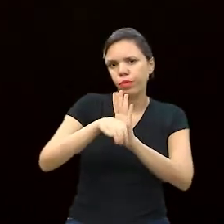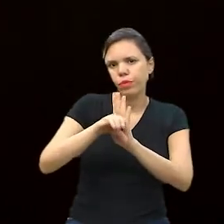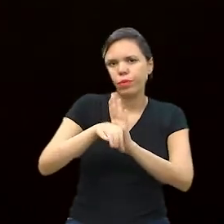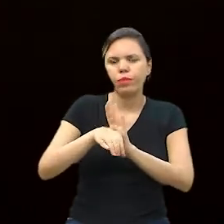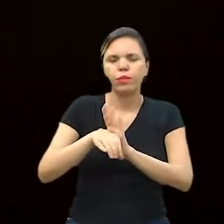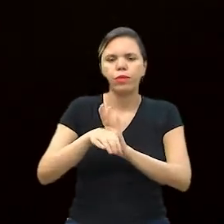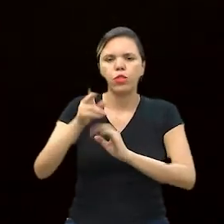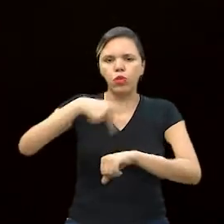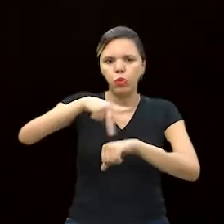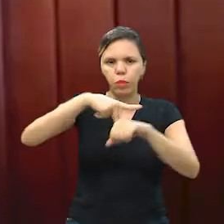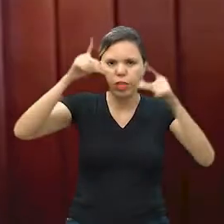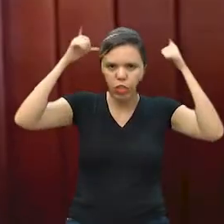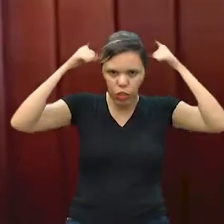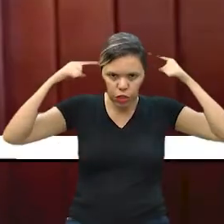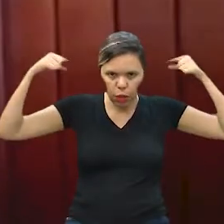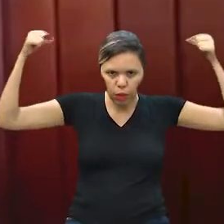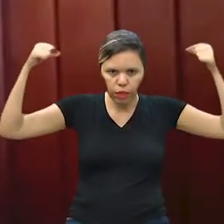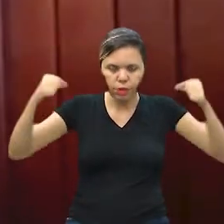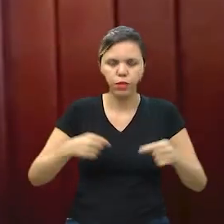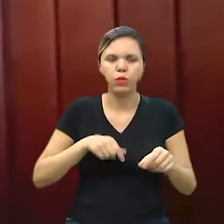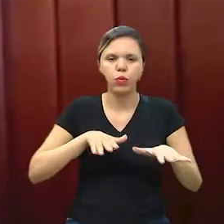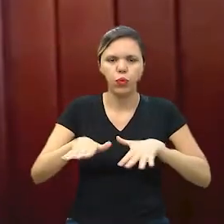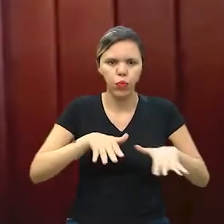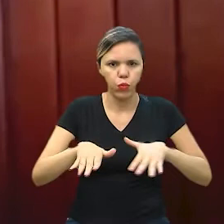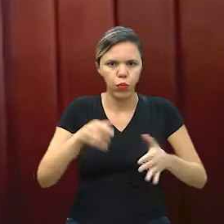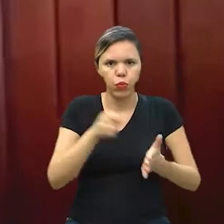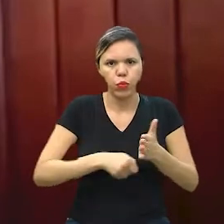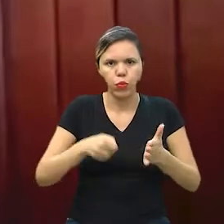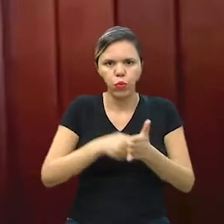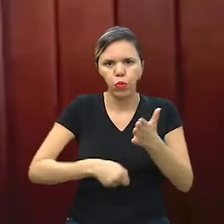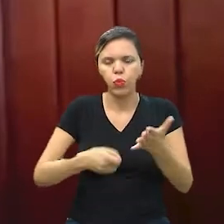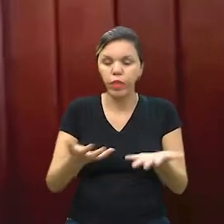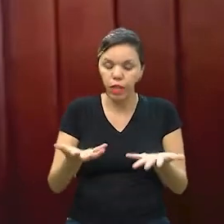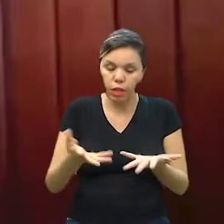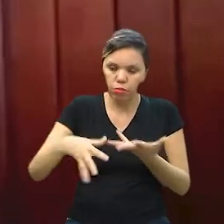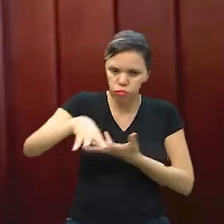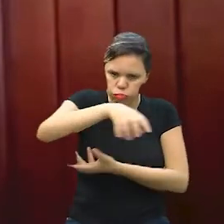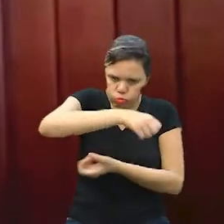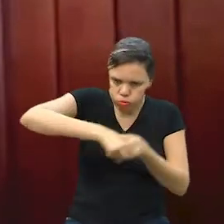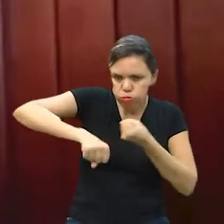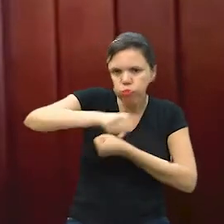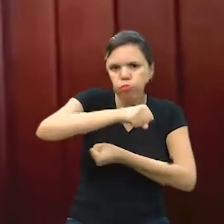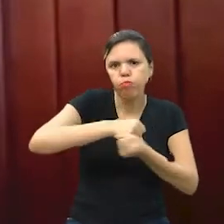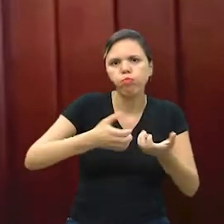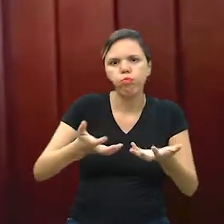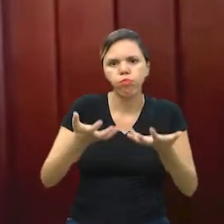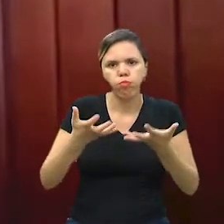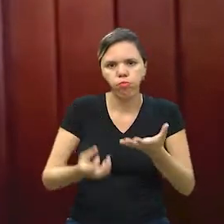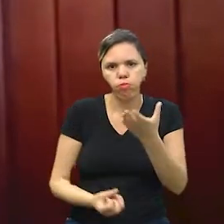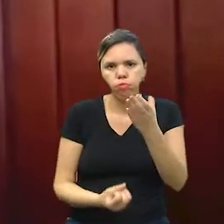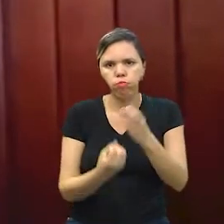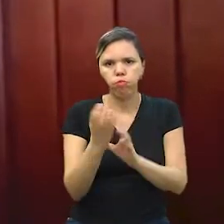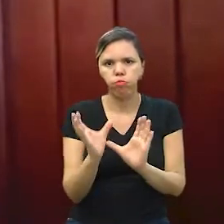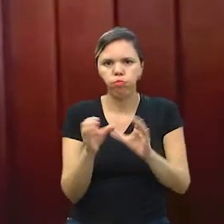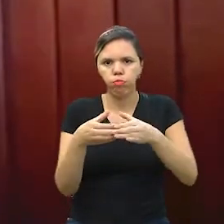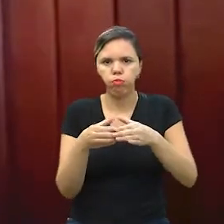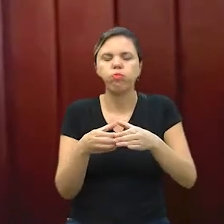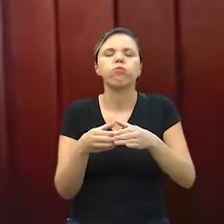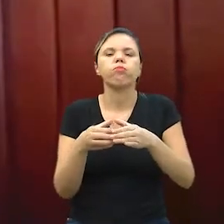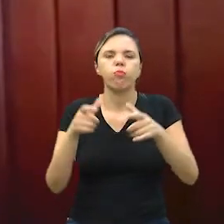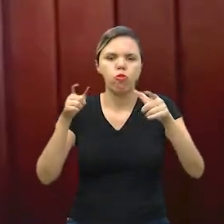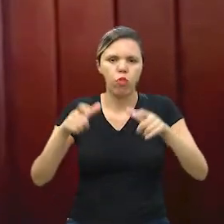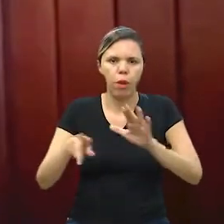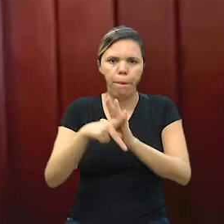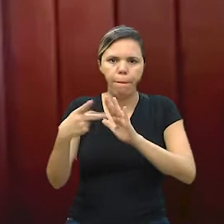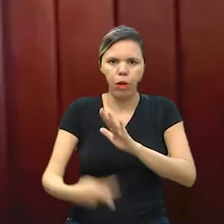conceito da Holanda. Isso começou no movimento de buscando a autossustentabilidade, né? Eles queriam muito formar uma